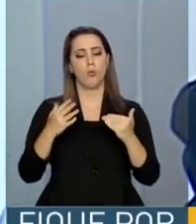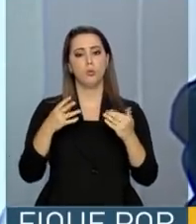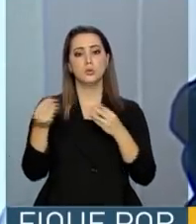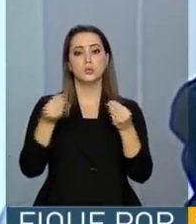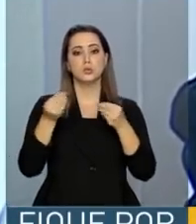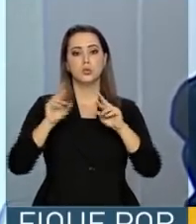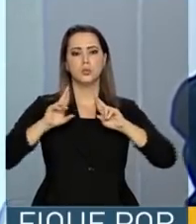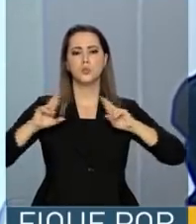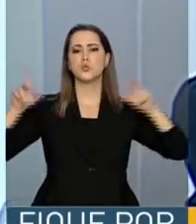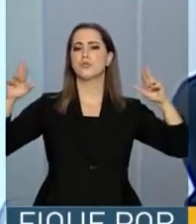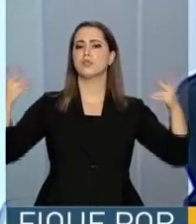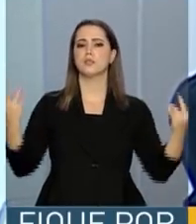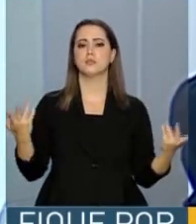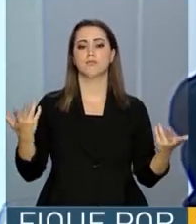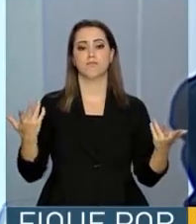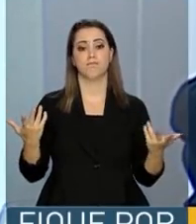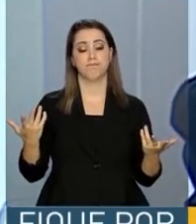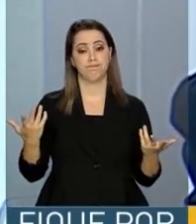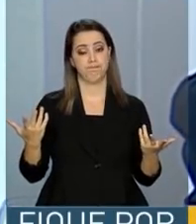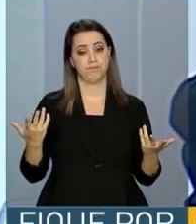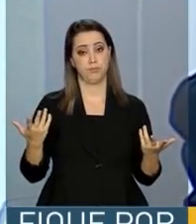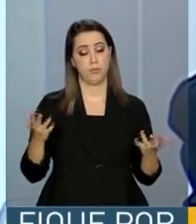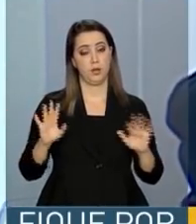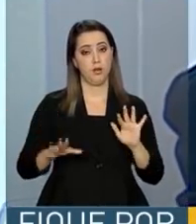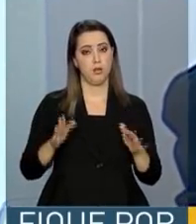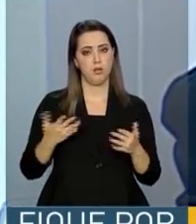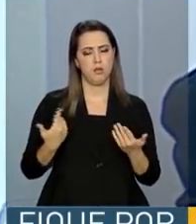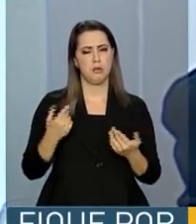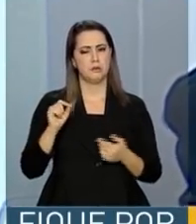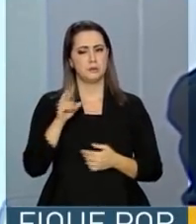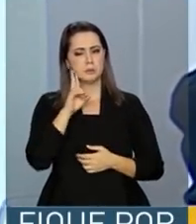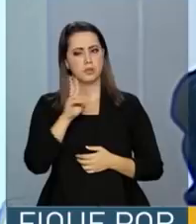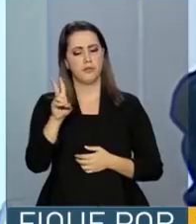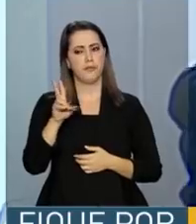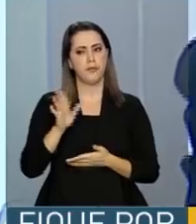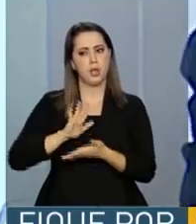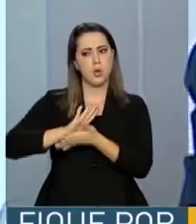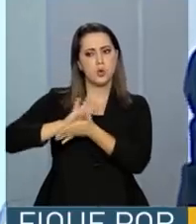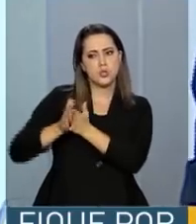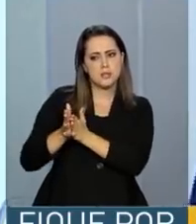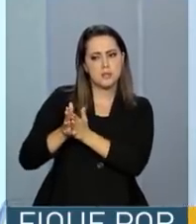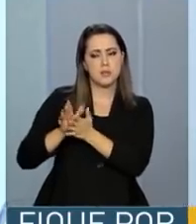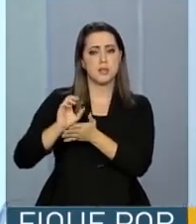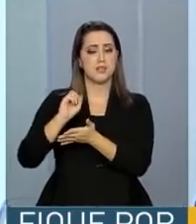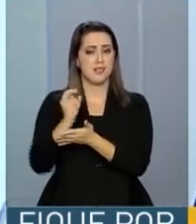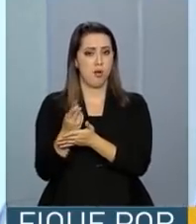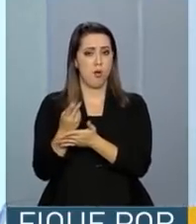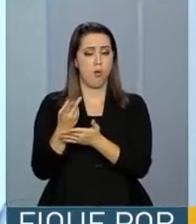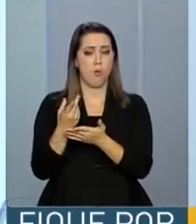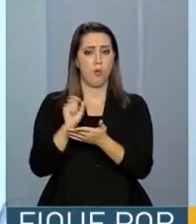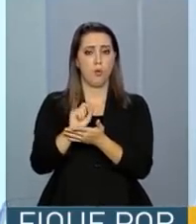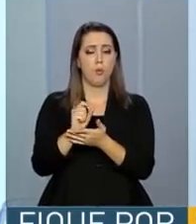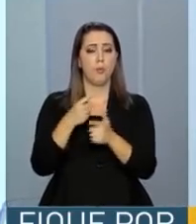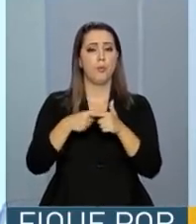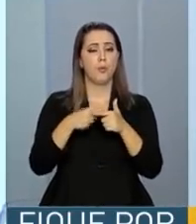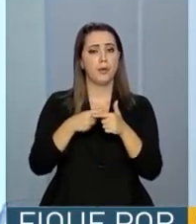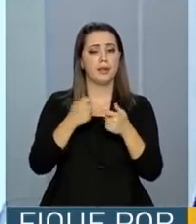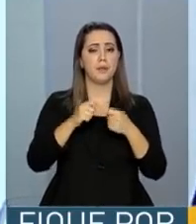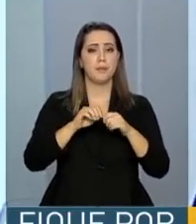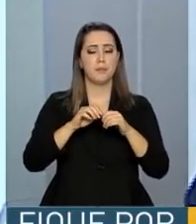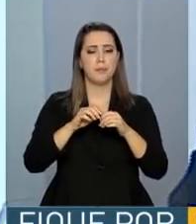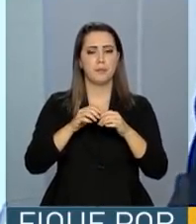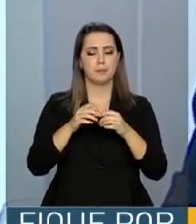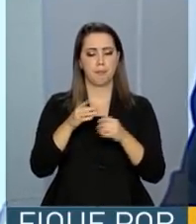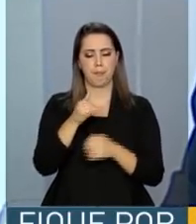digamos assim digamos assim entra discriminação e o fato que leva discriminar eu dou um exemplo